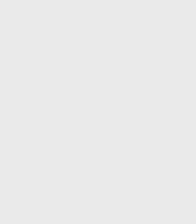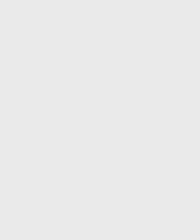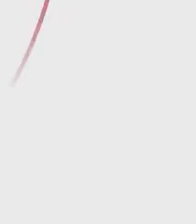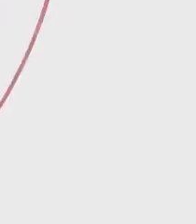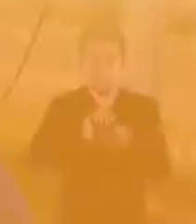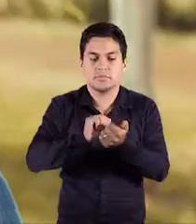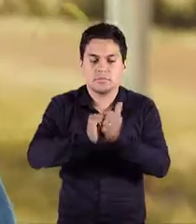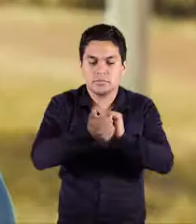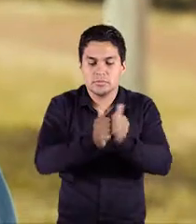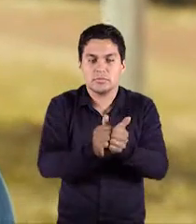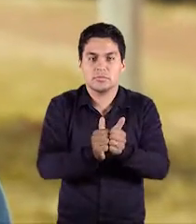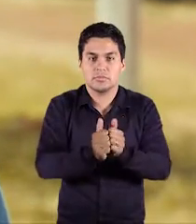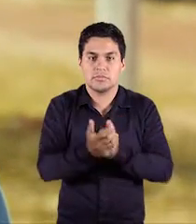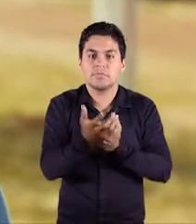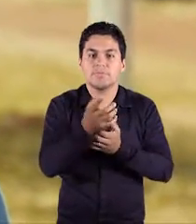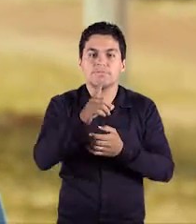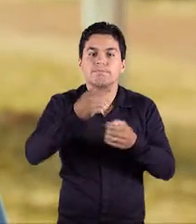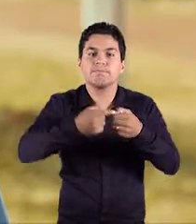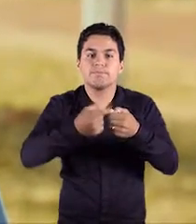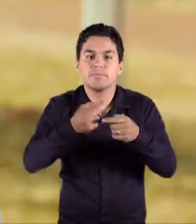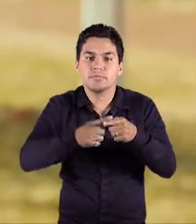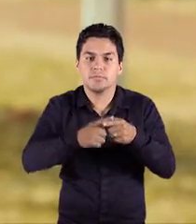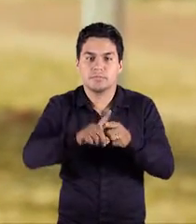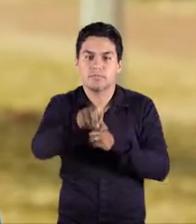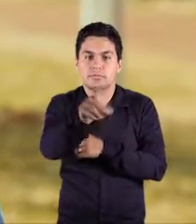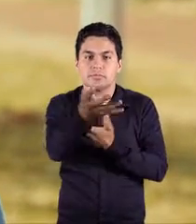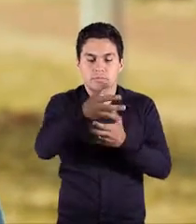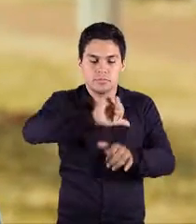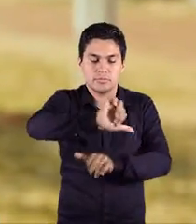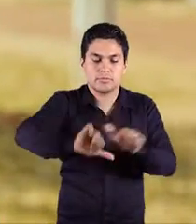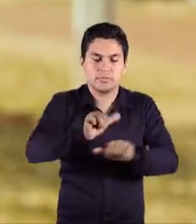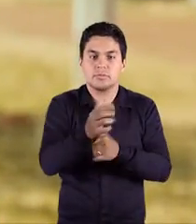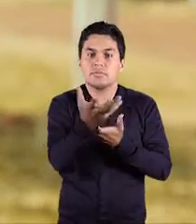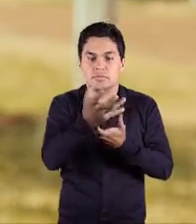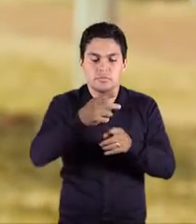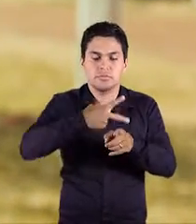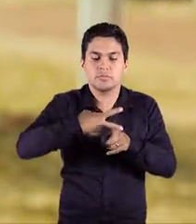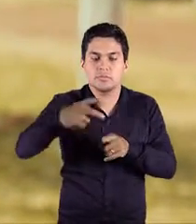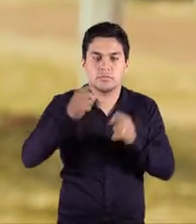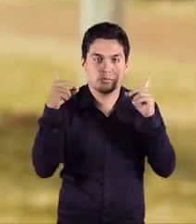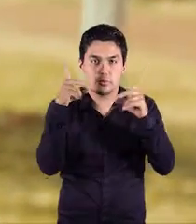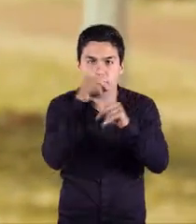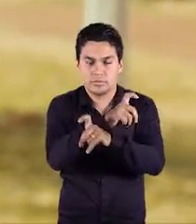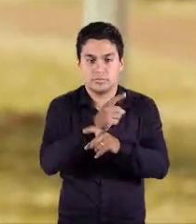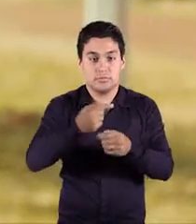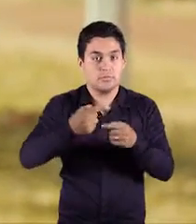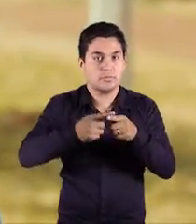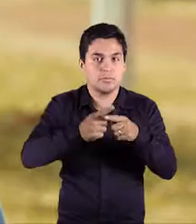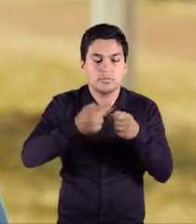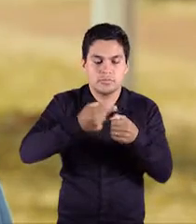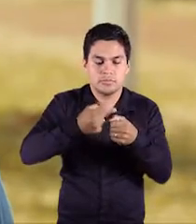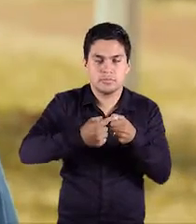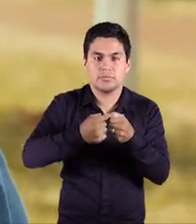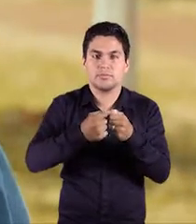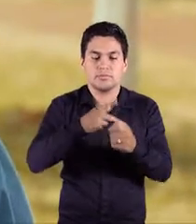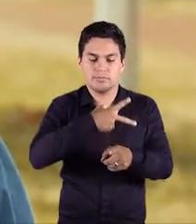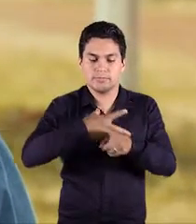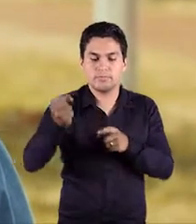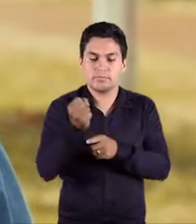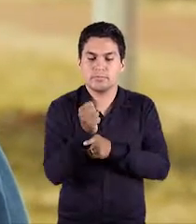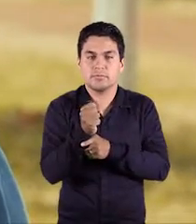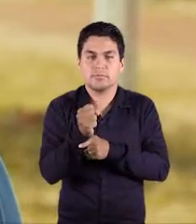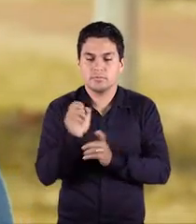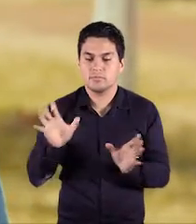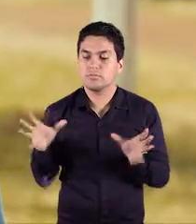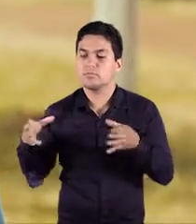esportivo. Dourados pede por mudanças. Dourados quer vencer suas dificuldades. Uma cidade vencedora é aquela que tira seus filhos